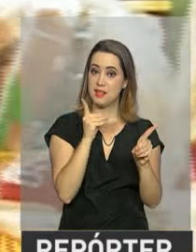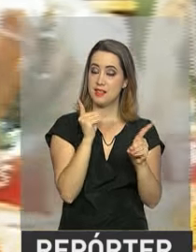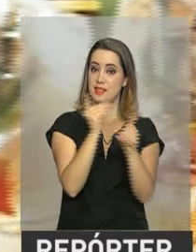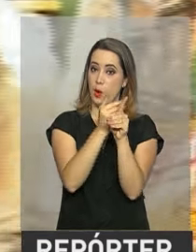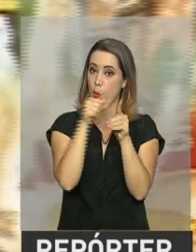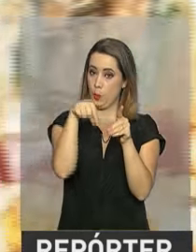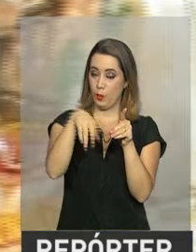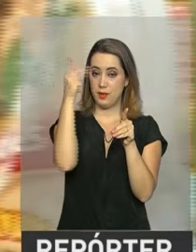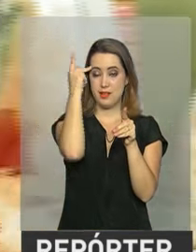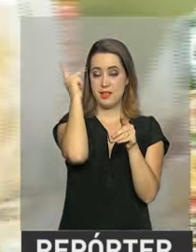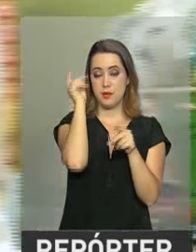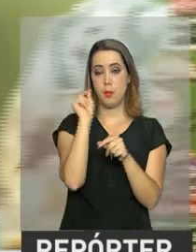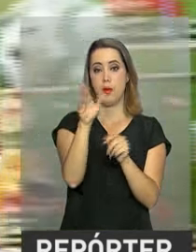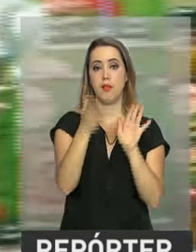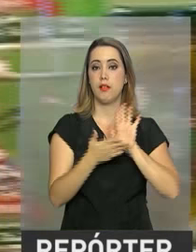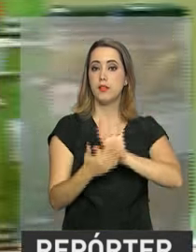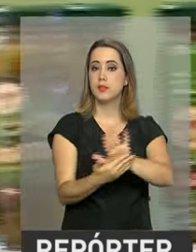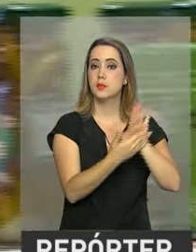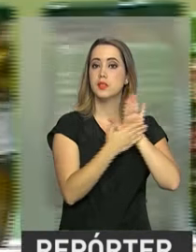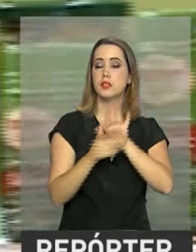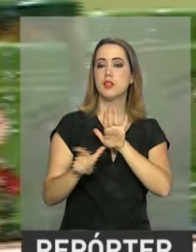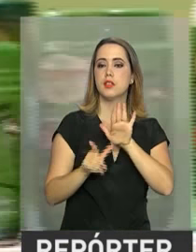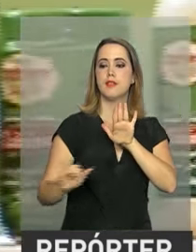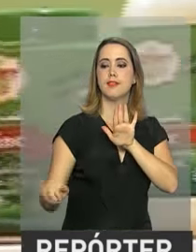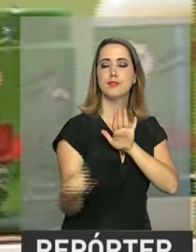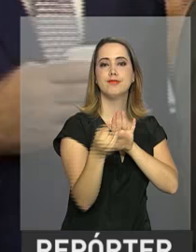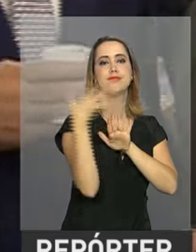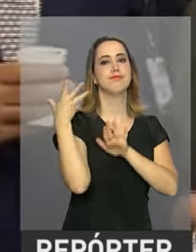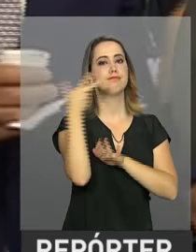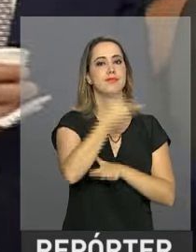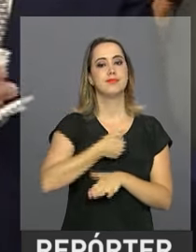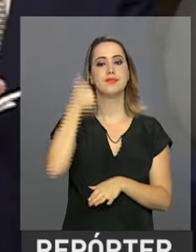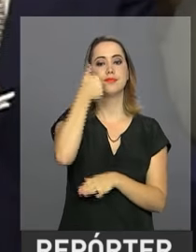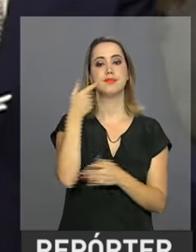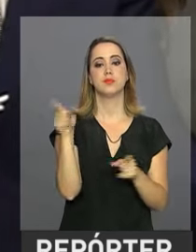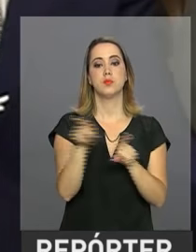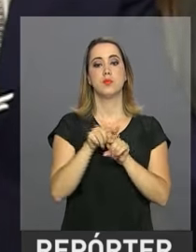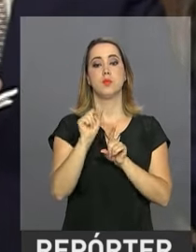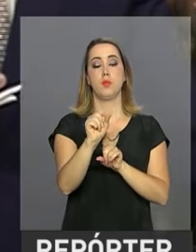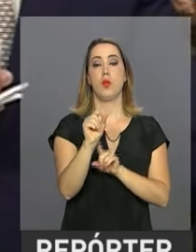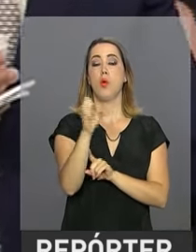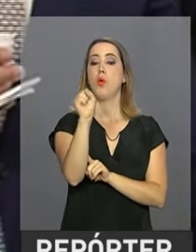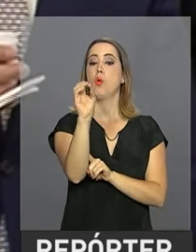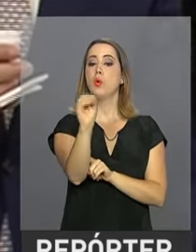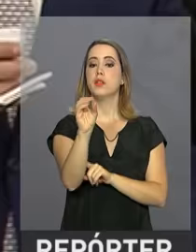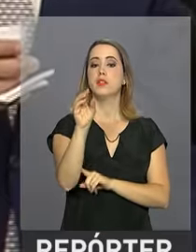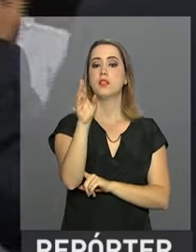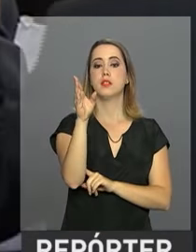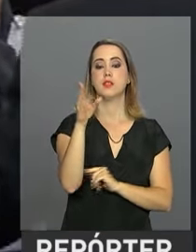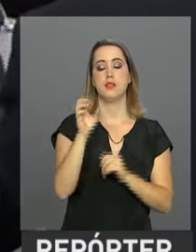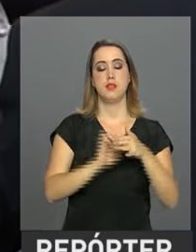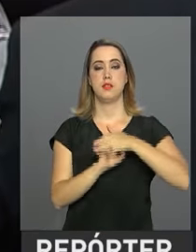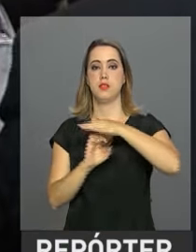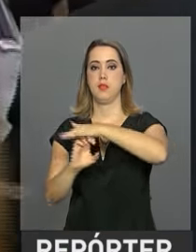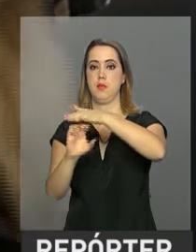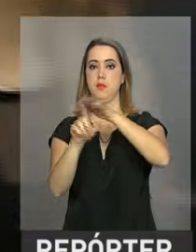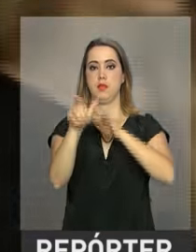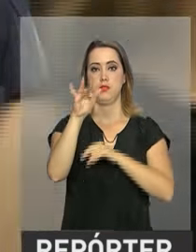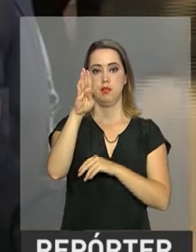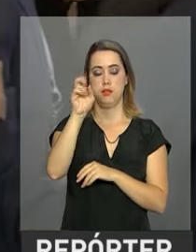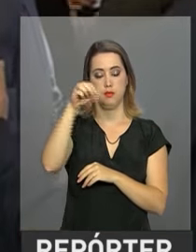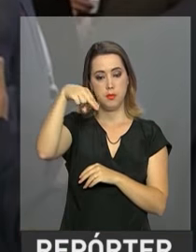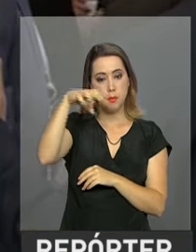há muitas oportunidades para além da gastronomia. Uma missão com 80 empresários libaneses está na